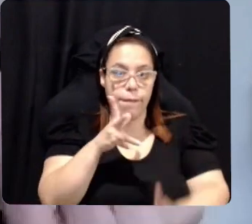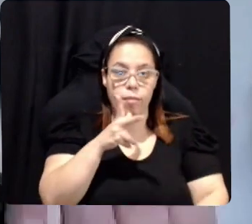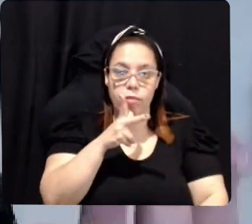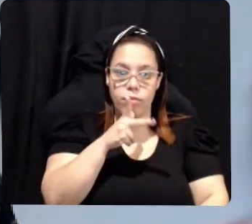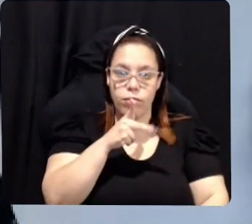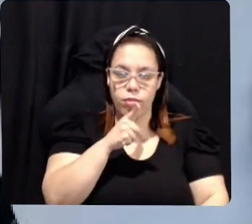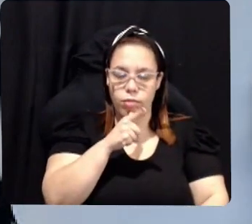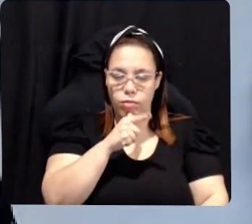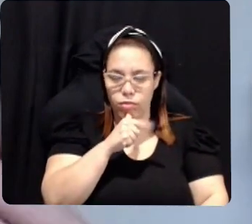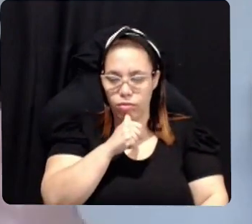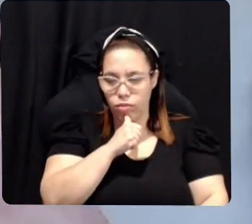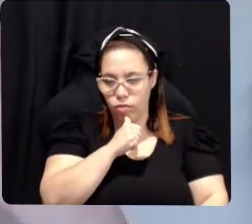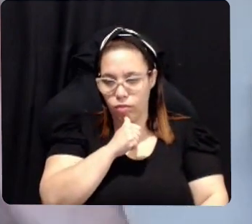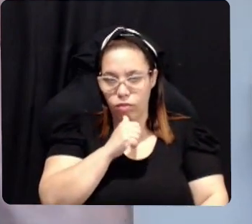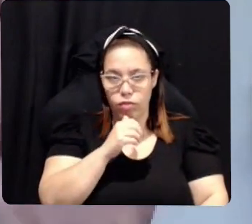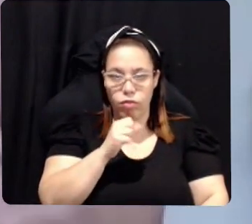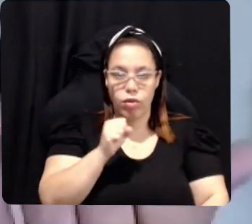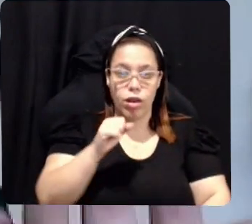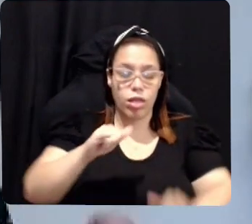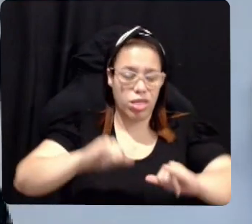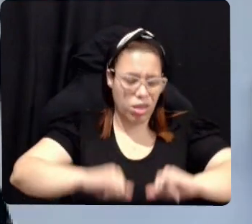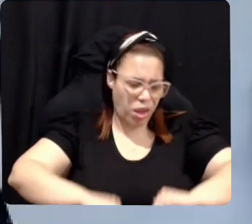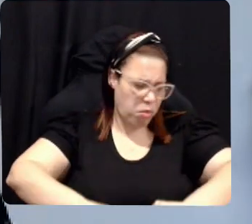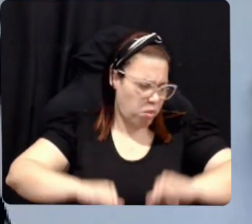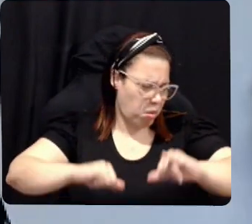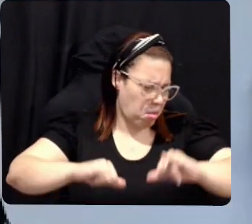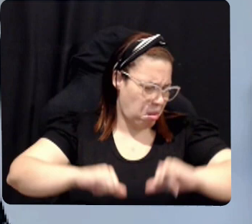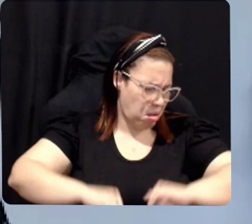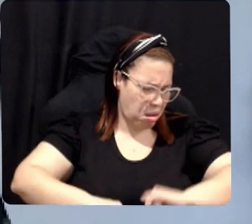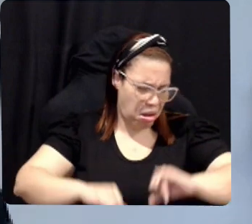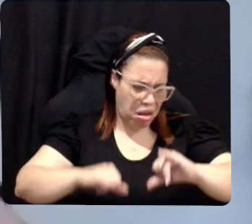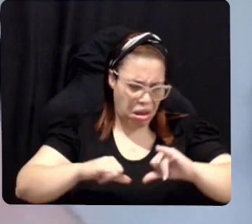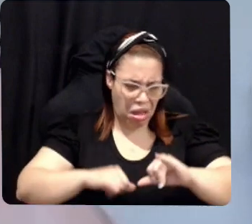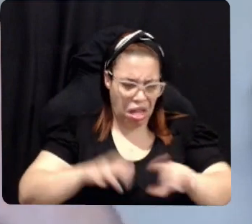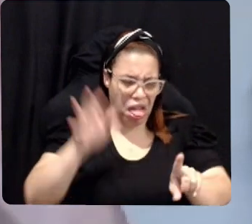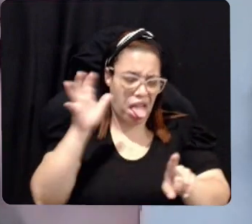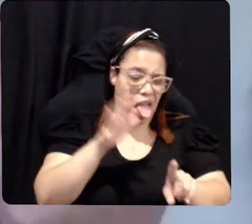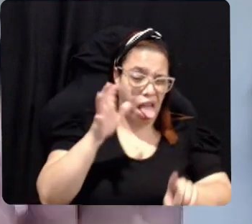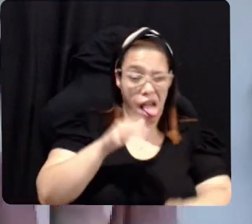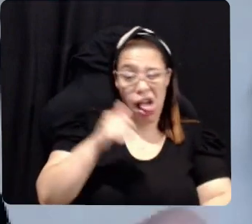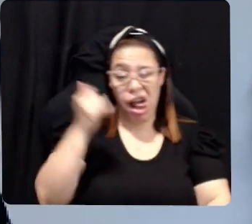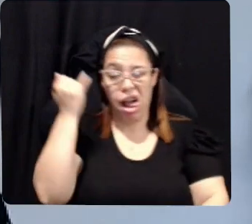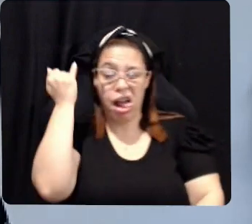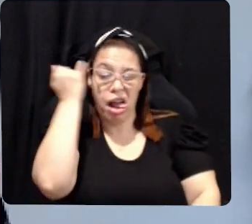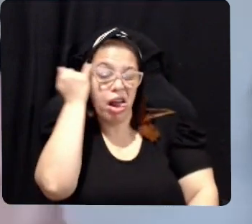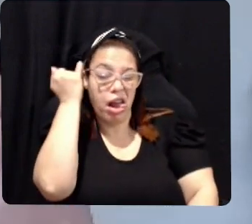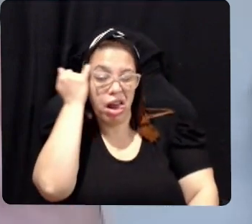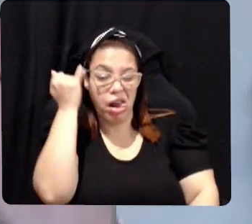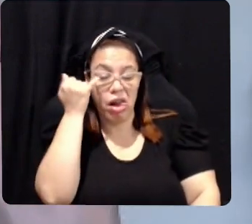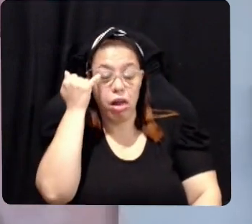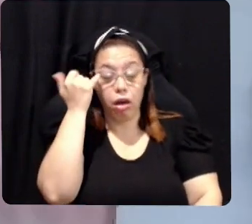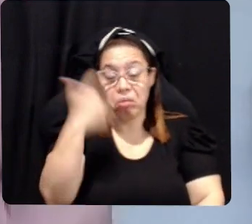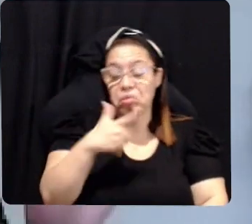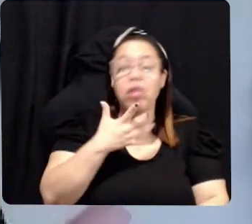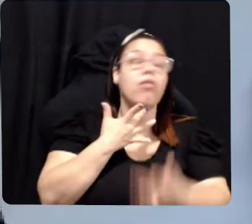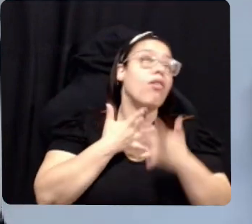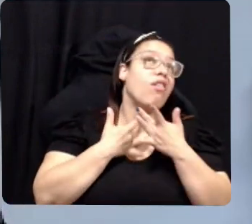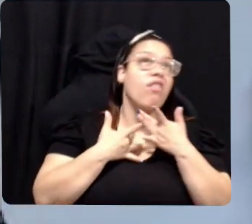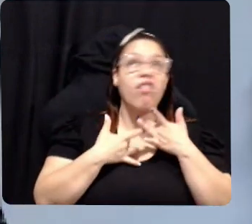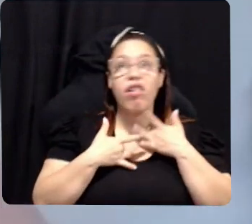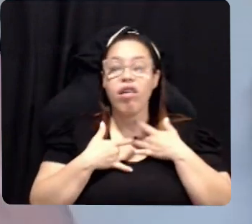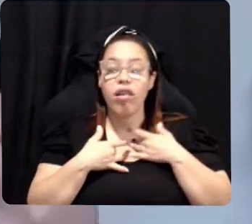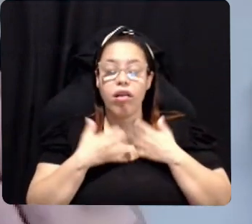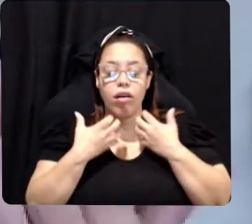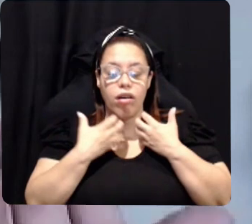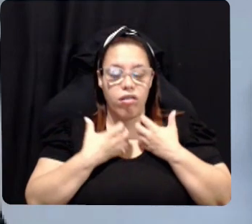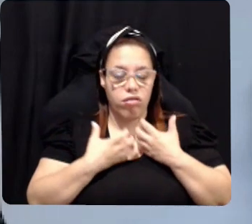diagnóstico demorou muito, essa criança já está com muito sofrimento, porque ela foi taxada de preguiçosa, de não ter